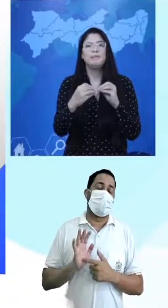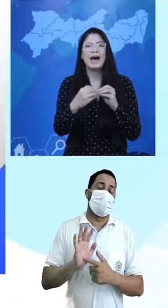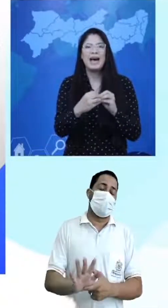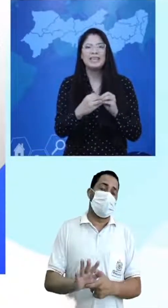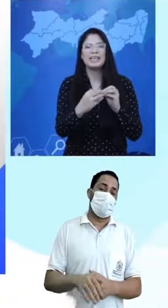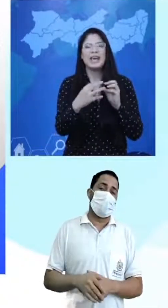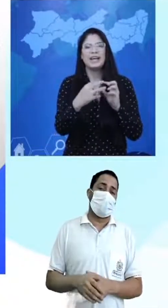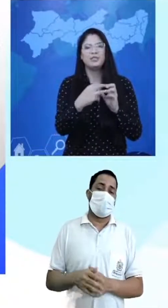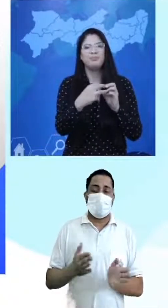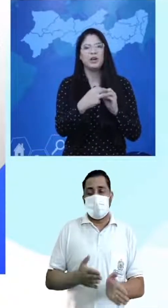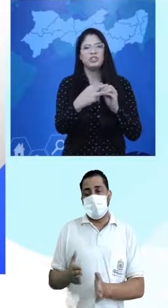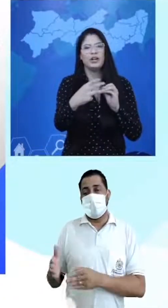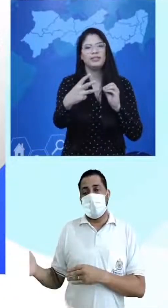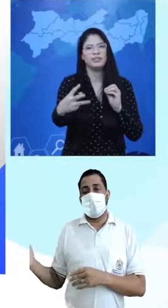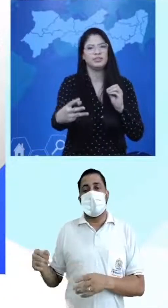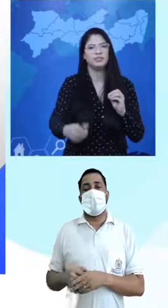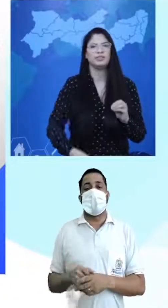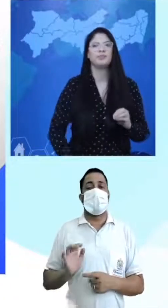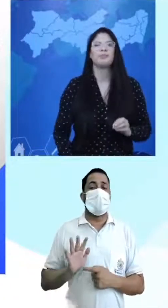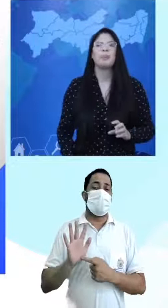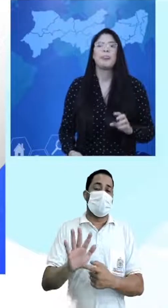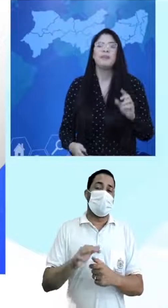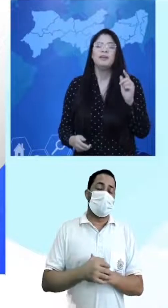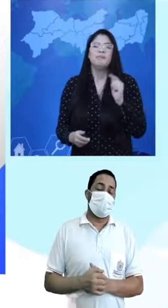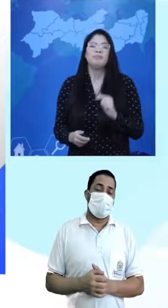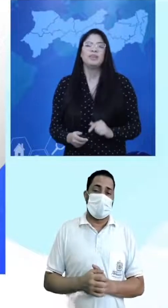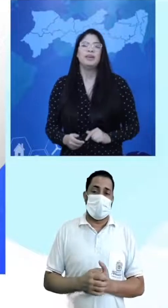onde partem as projetantes.